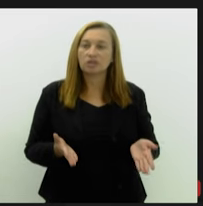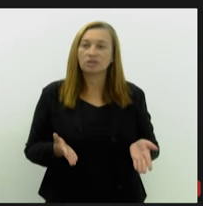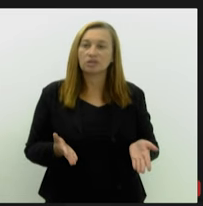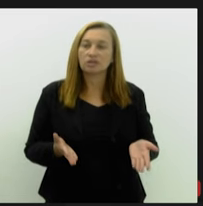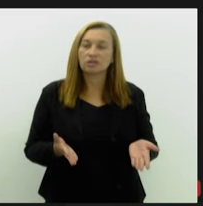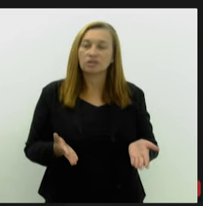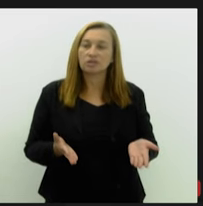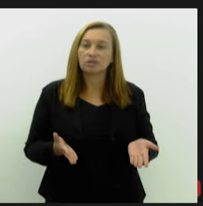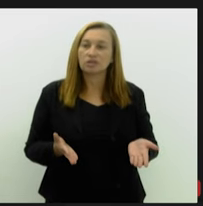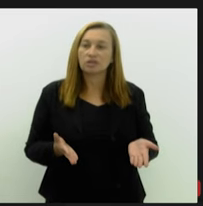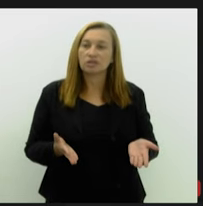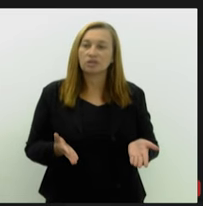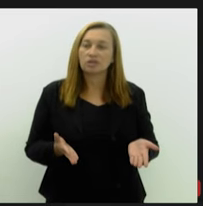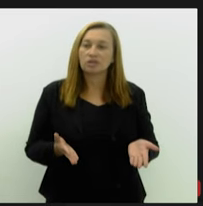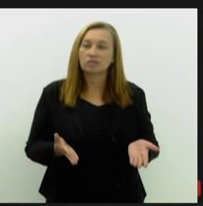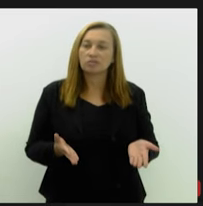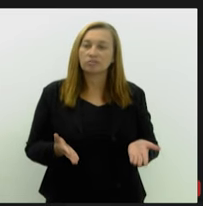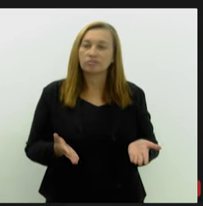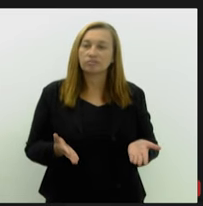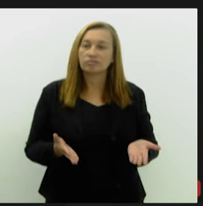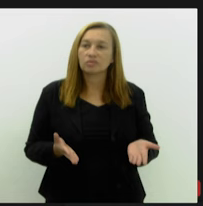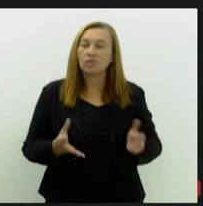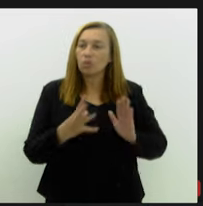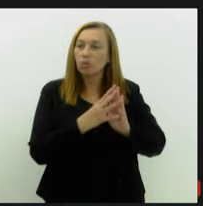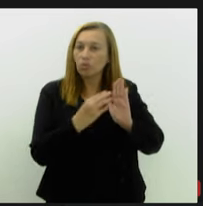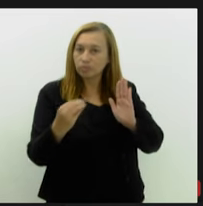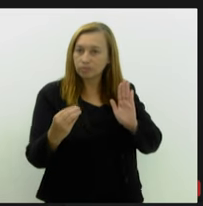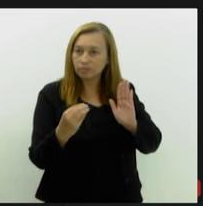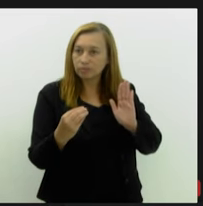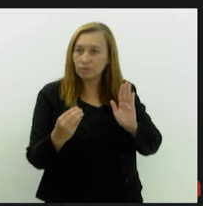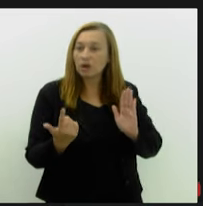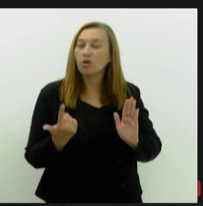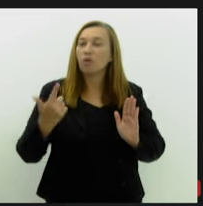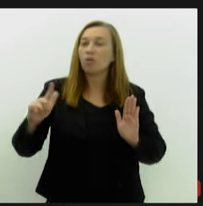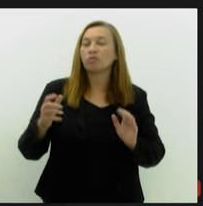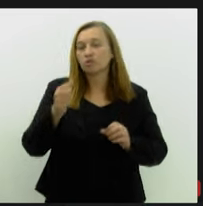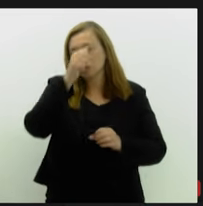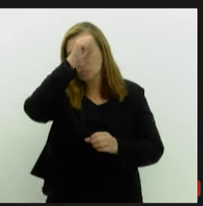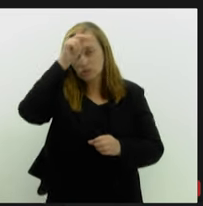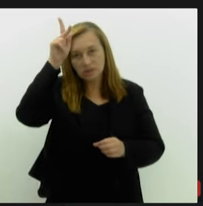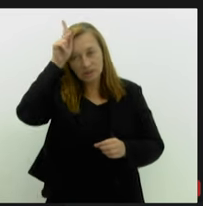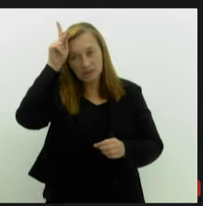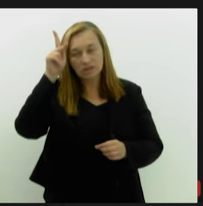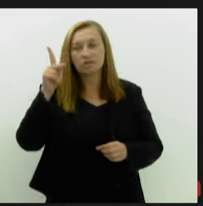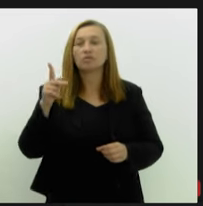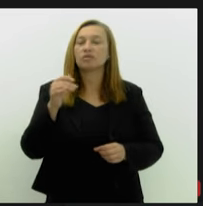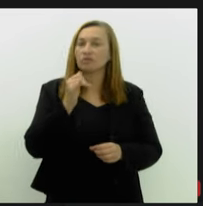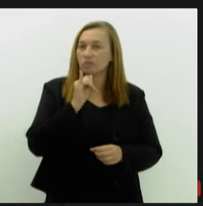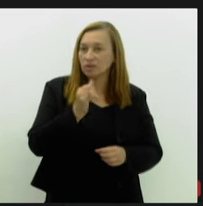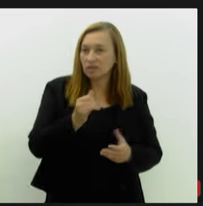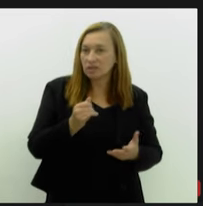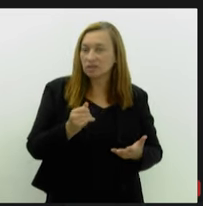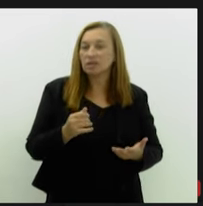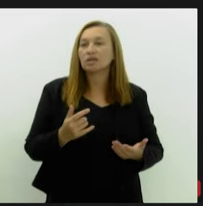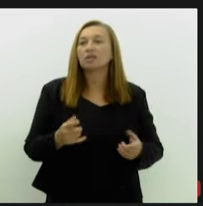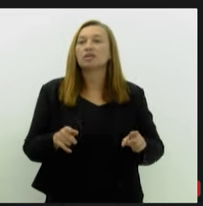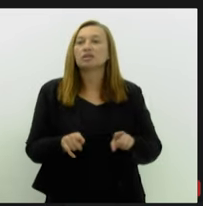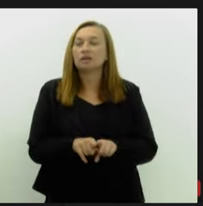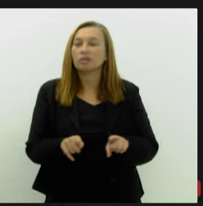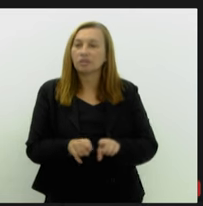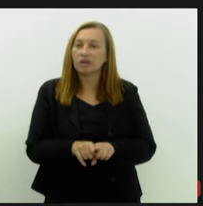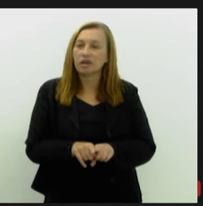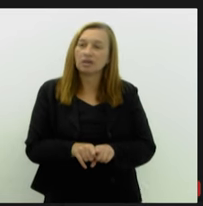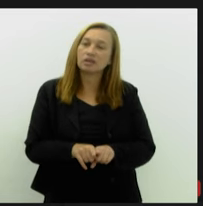parte para ser um exemplo, né, para os outros municípios fluminenses, que também são